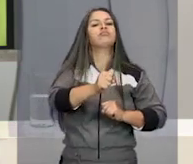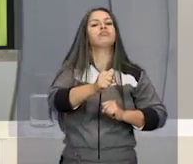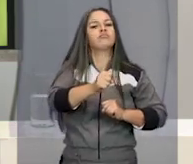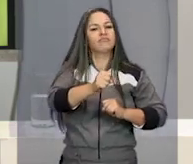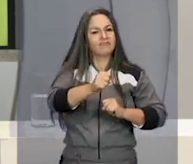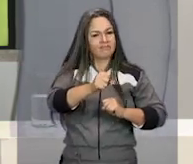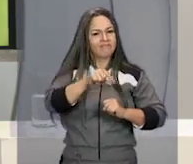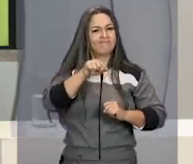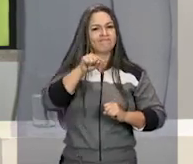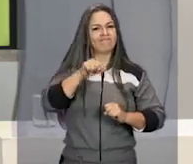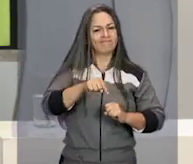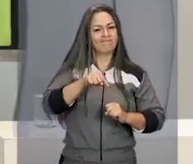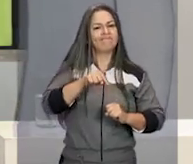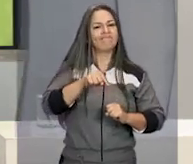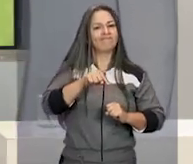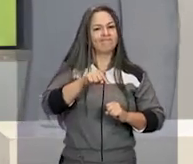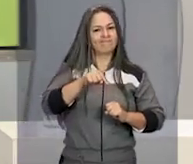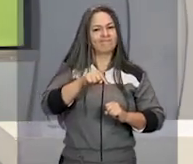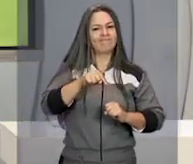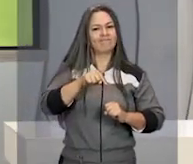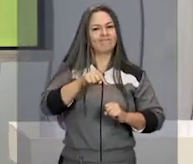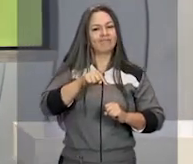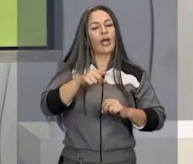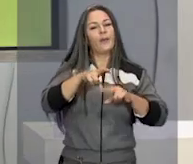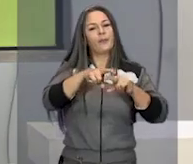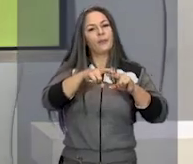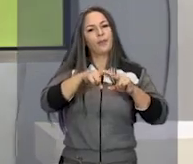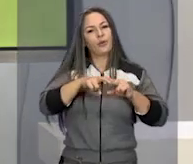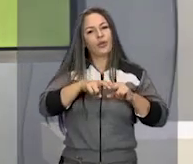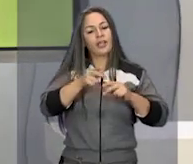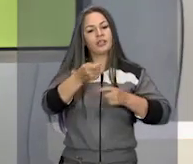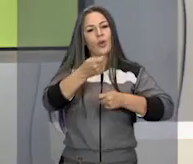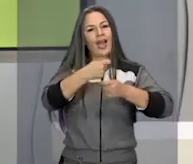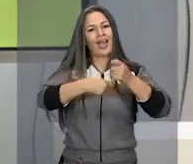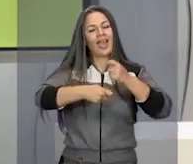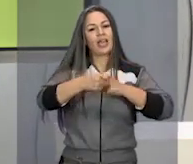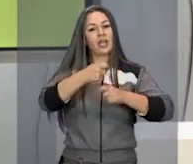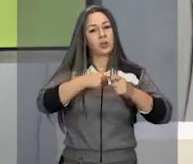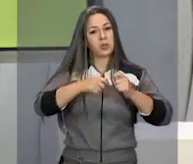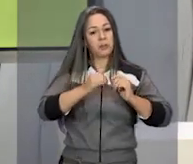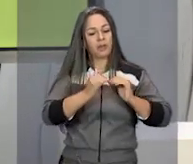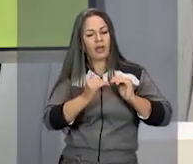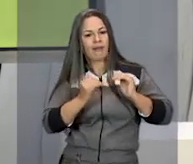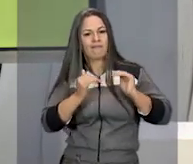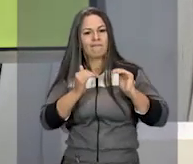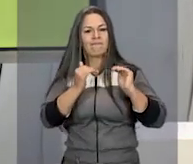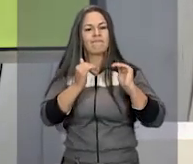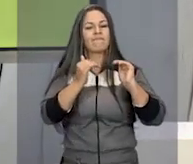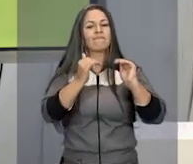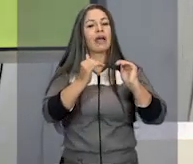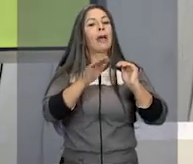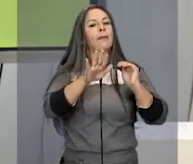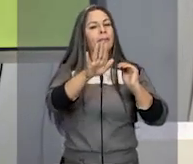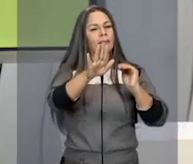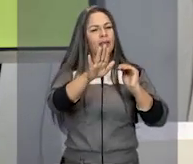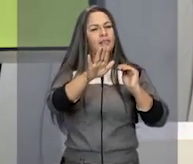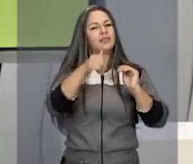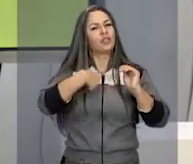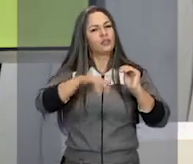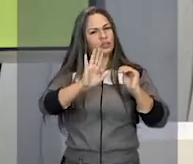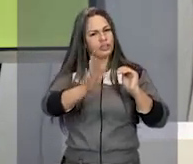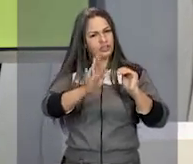ali na Índia tem cada vez mais colocado a Índia em uma posição econômica no mundo muito favorável. Embora, eu mostrei para vocês o IDH da